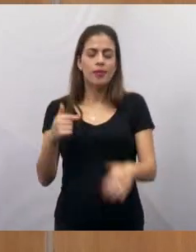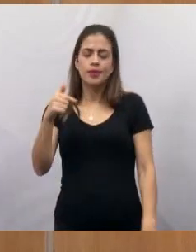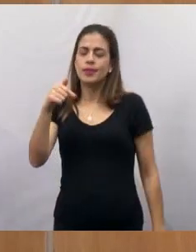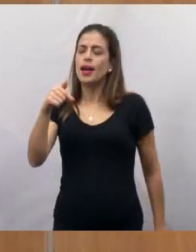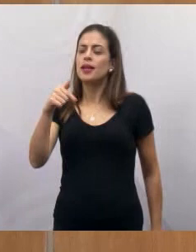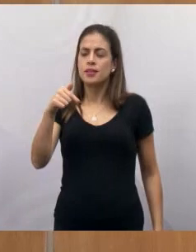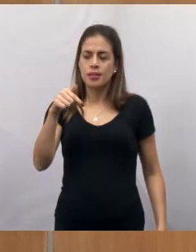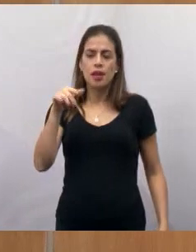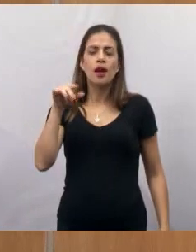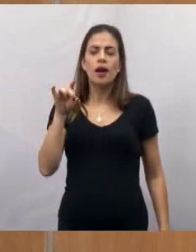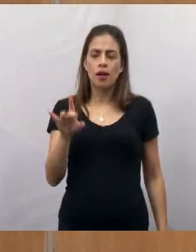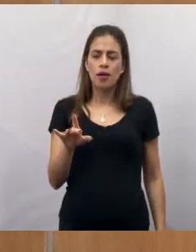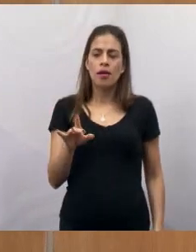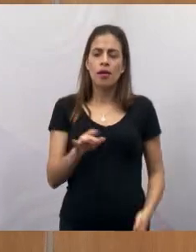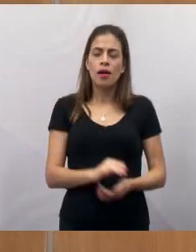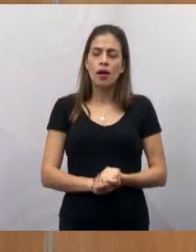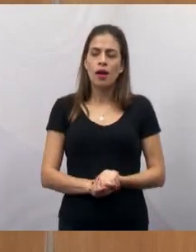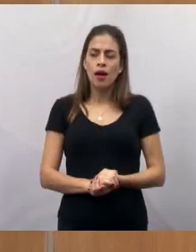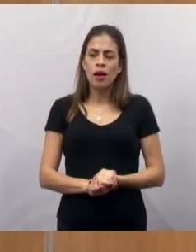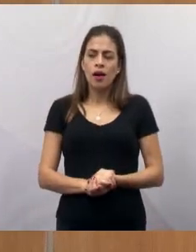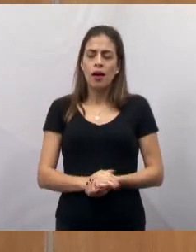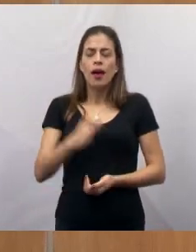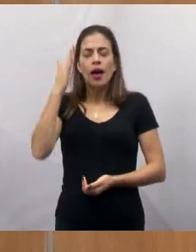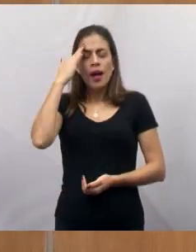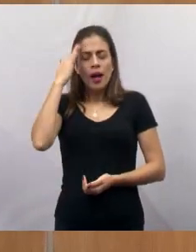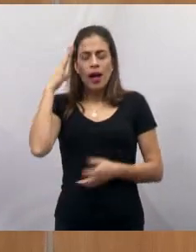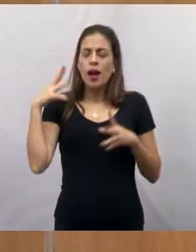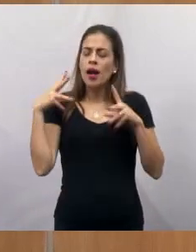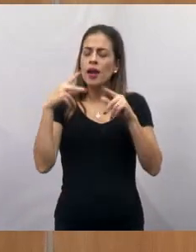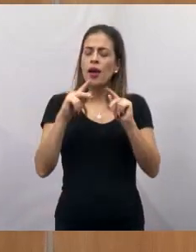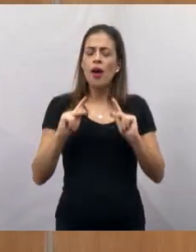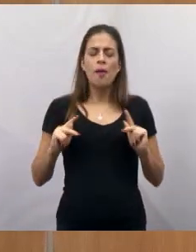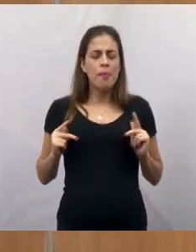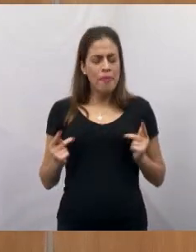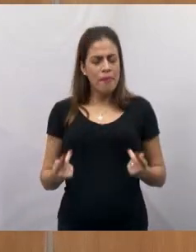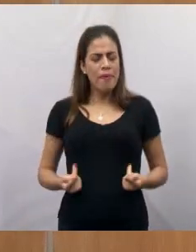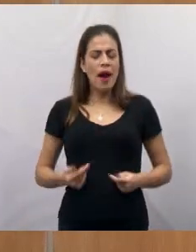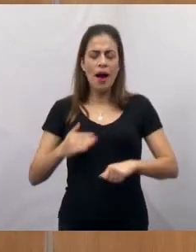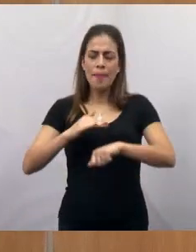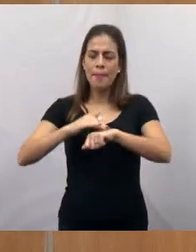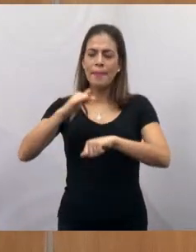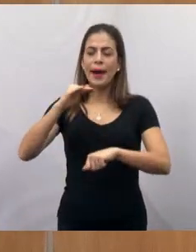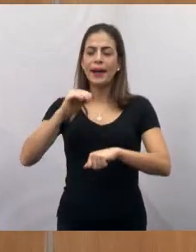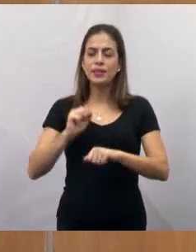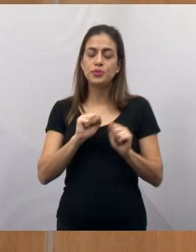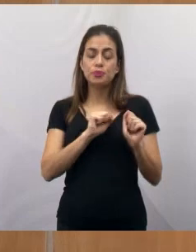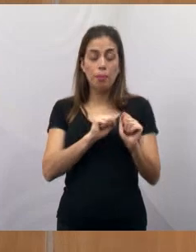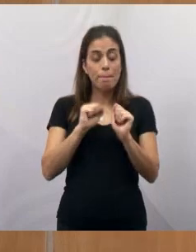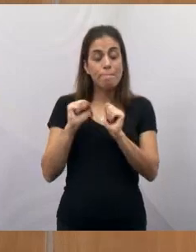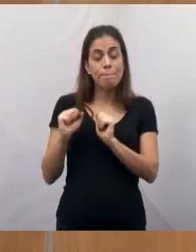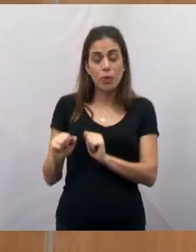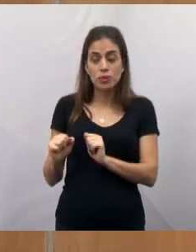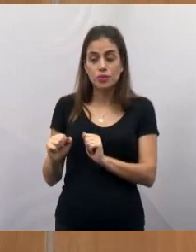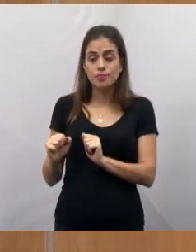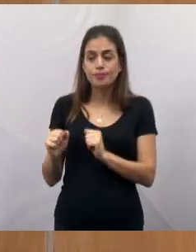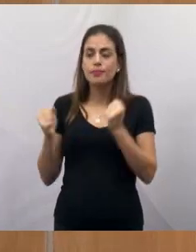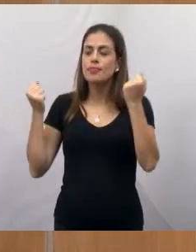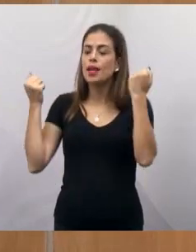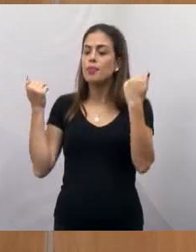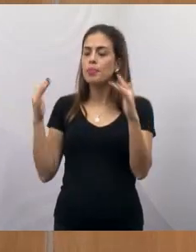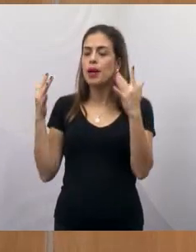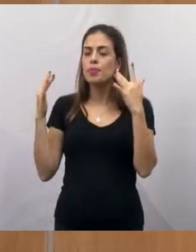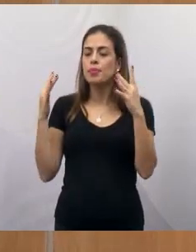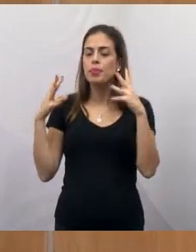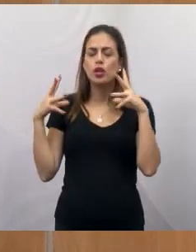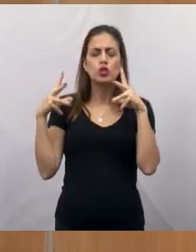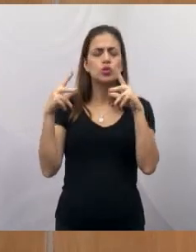7%. Eu sei que todos mereciam muito mais, mas o que foi possível. Quero parabenizar a todos